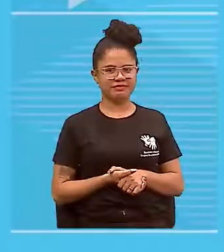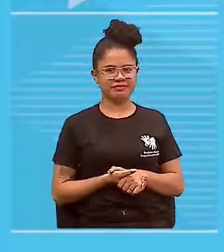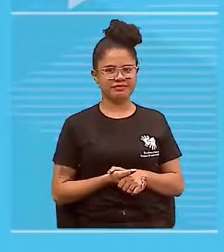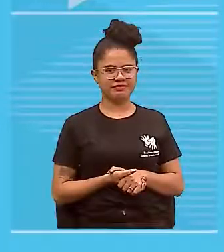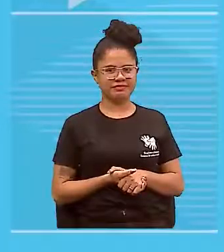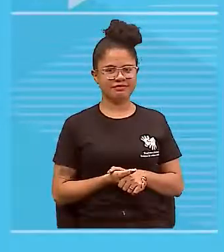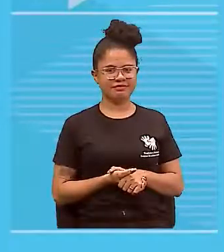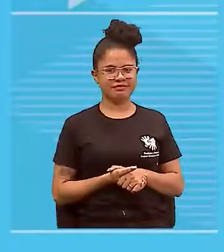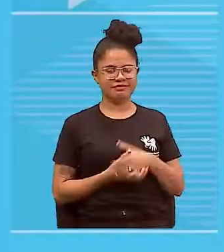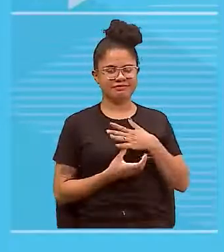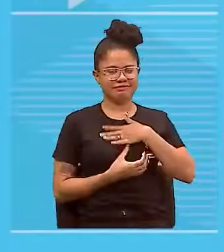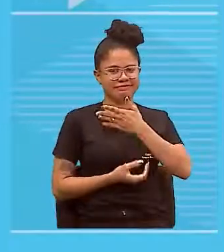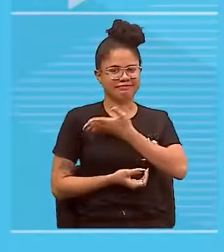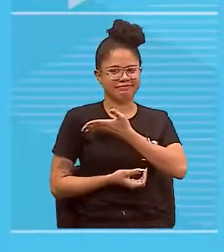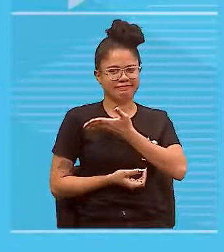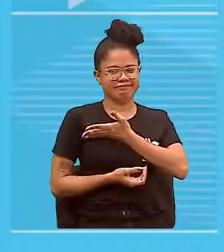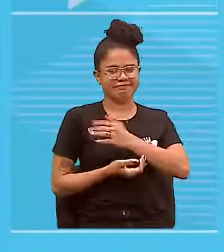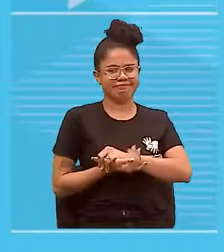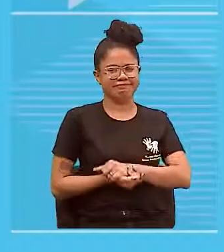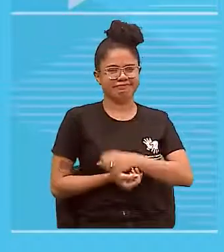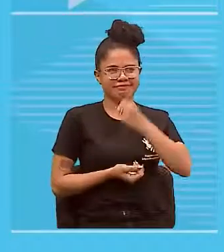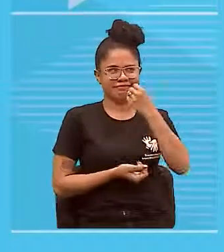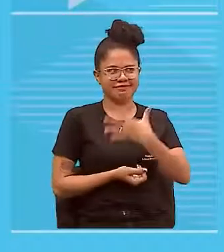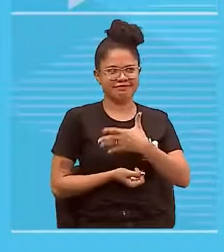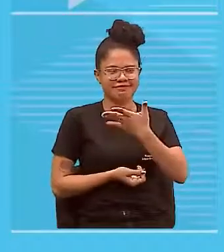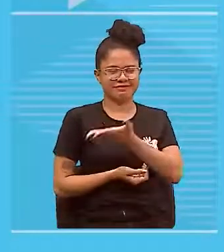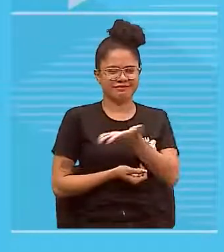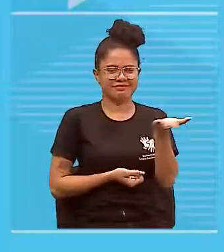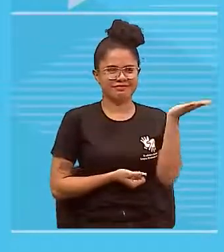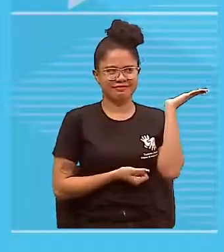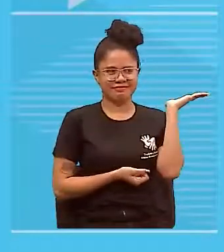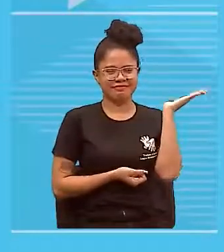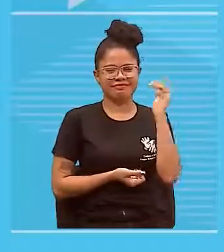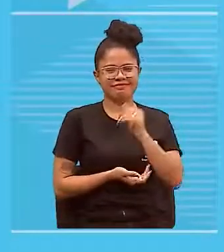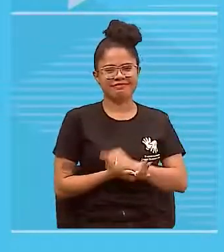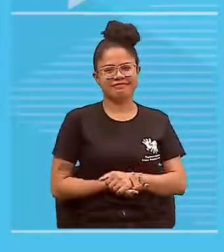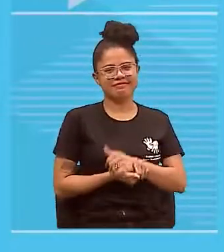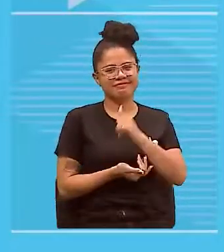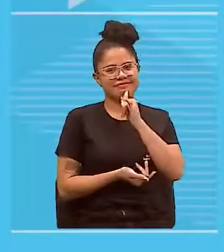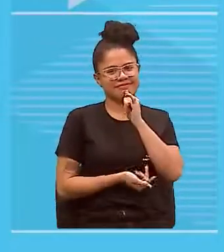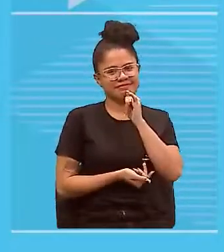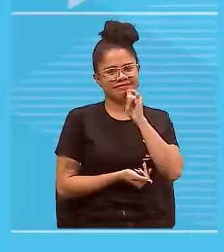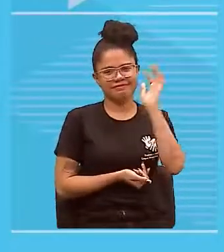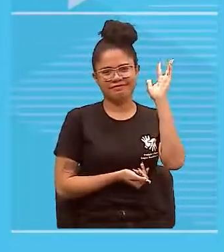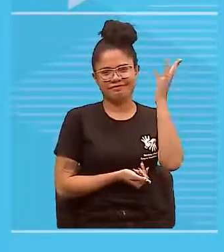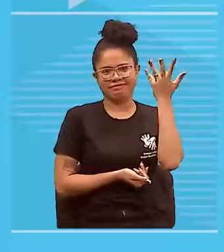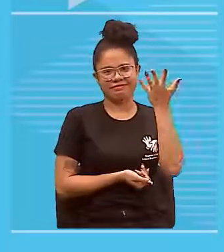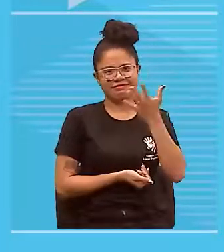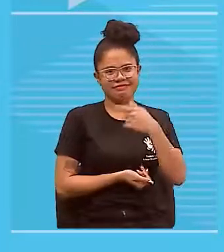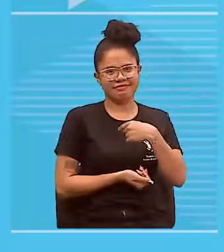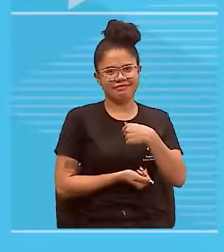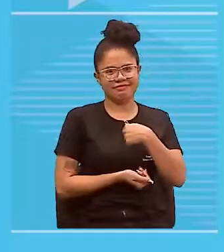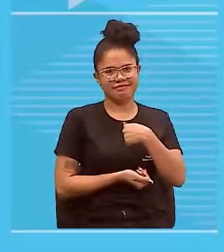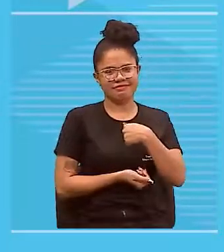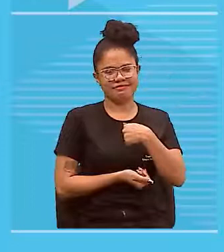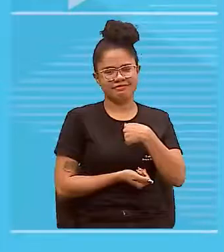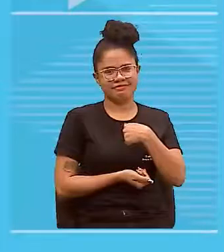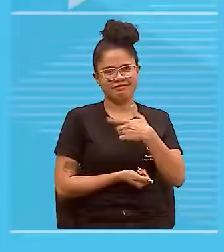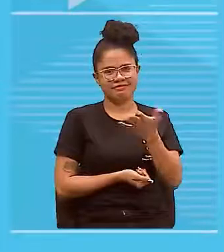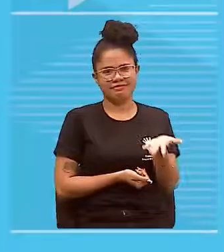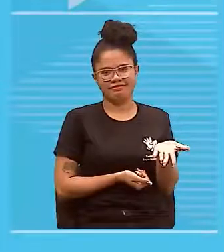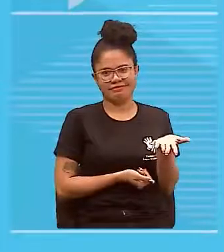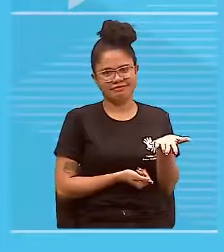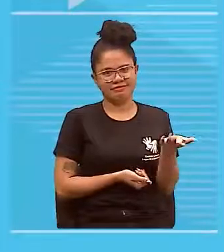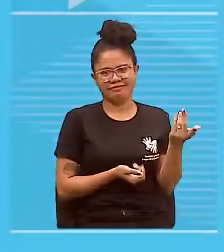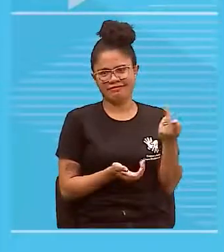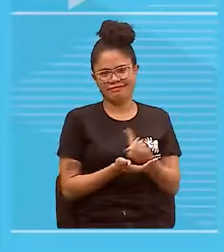meu amigo eu confesso que eu não a situação dessa aí né já teria dado o relógio Tom meu irmão é